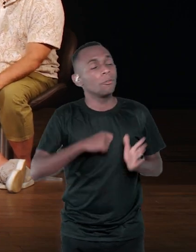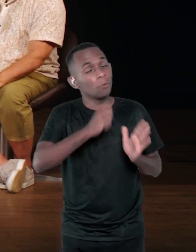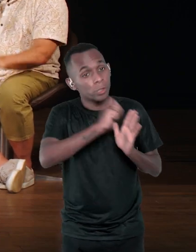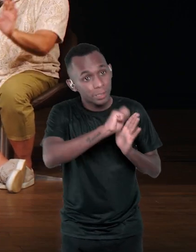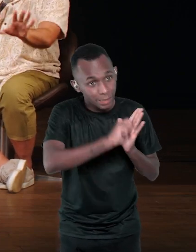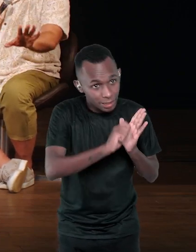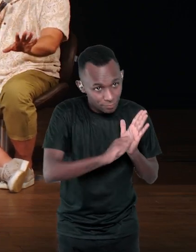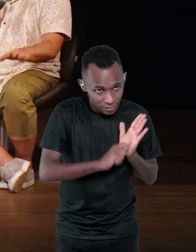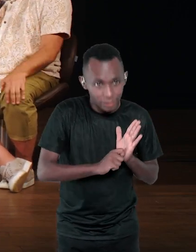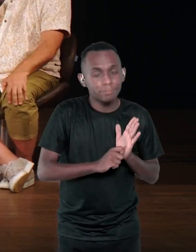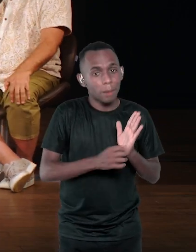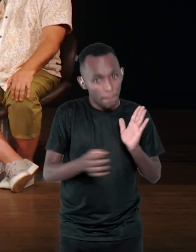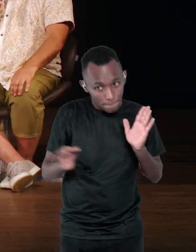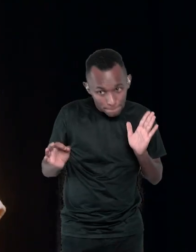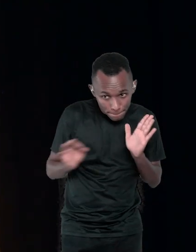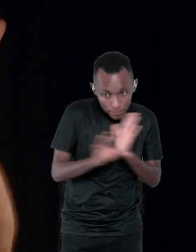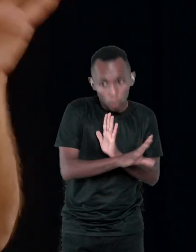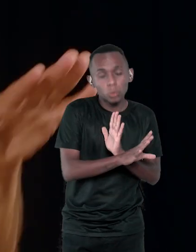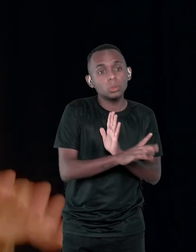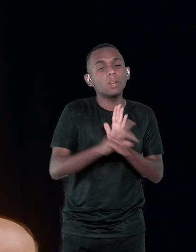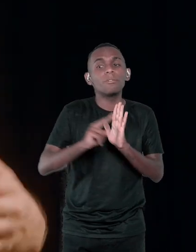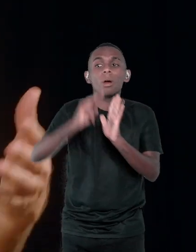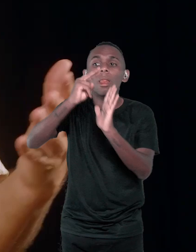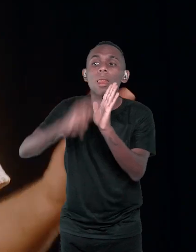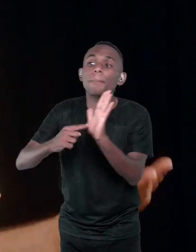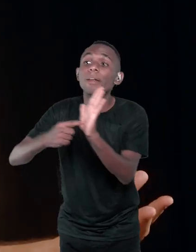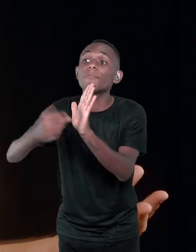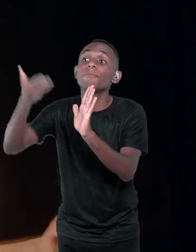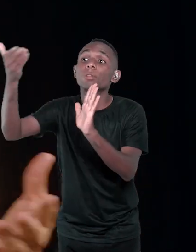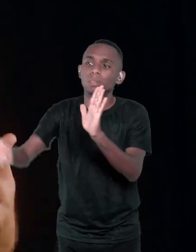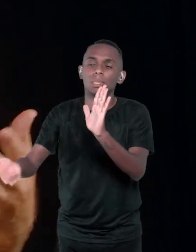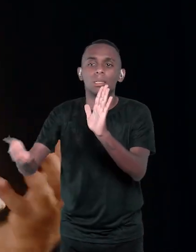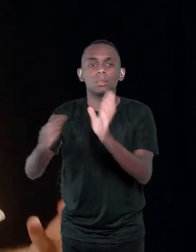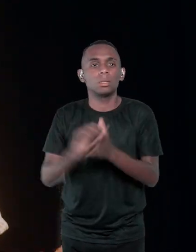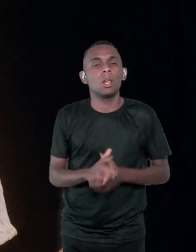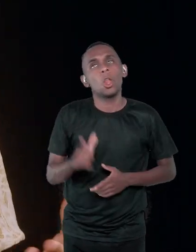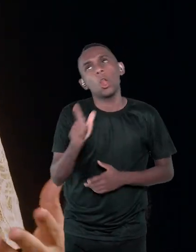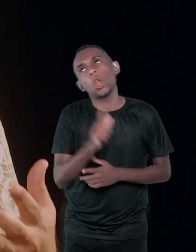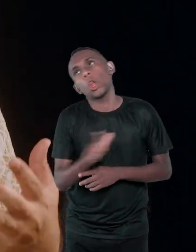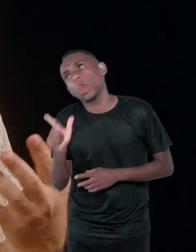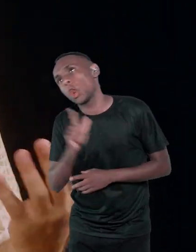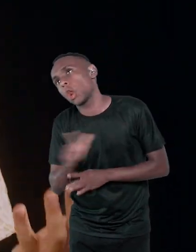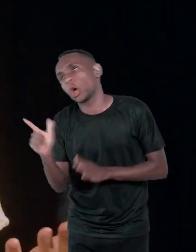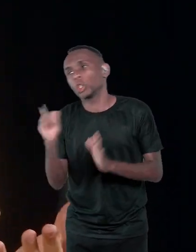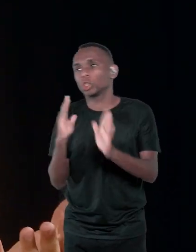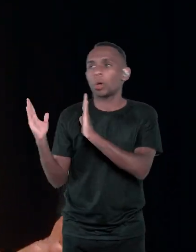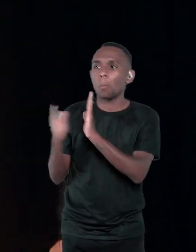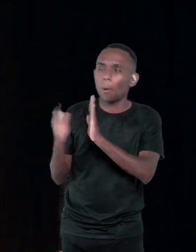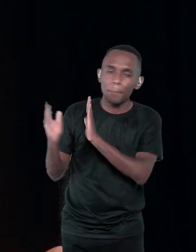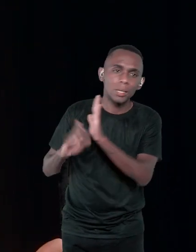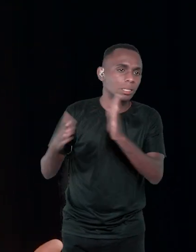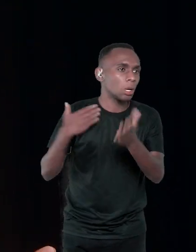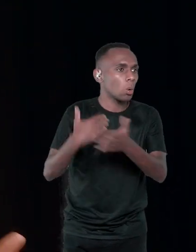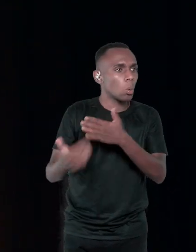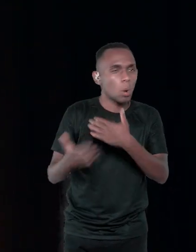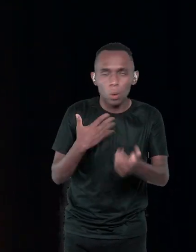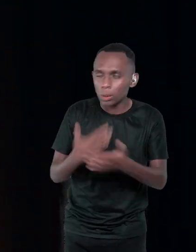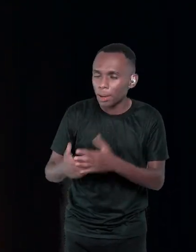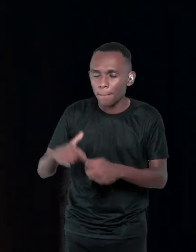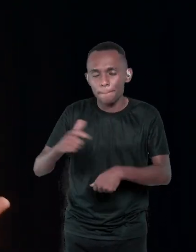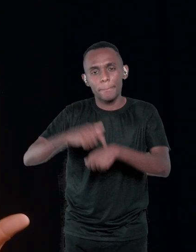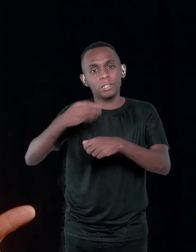né? Deixa eu escrever, e aí eu vou ler para você. E é óbvio que qualquer episódio mais trágico da vida da